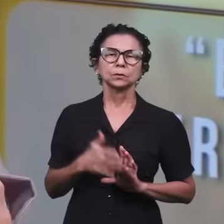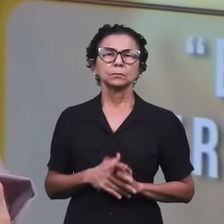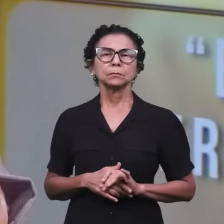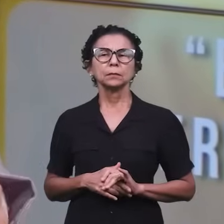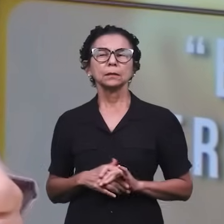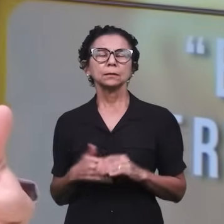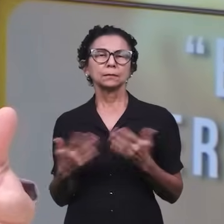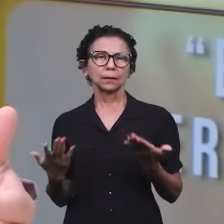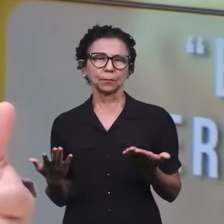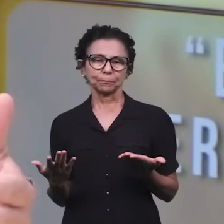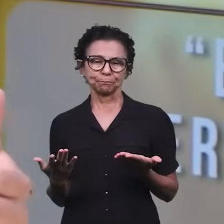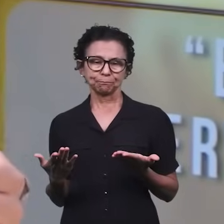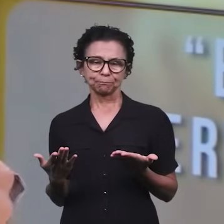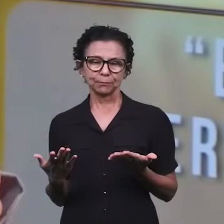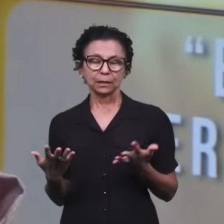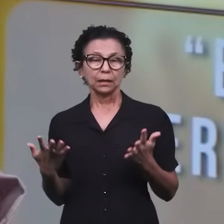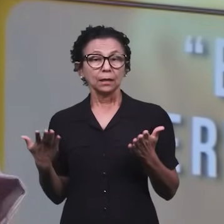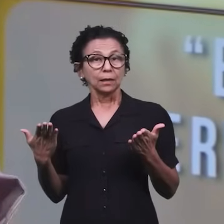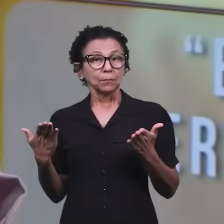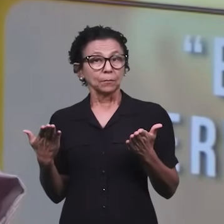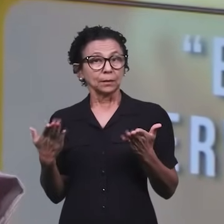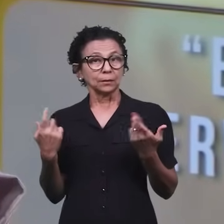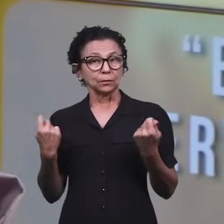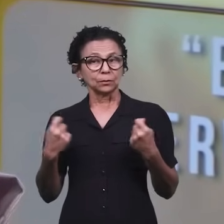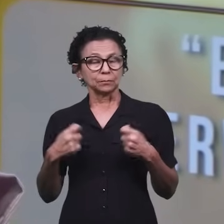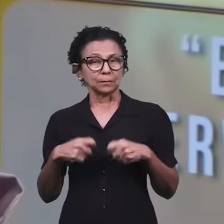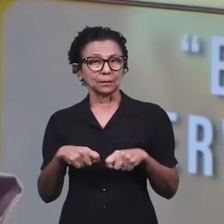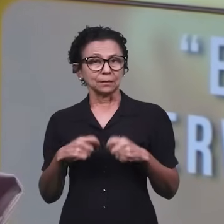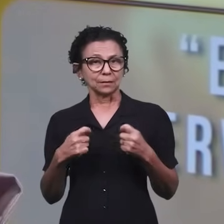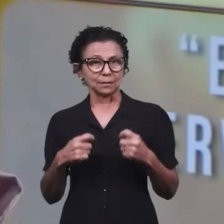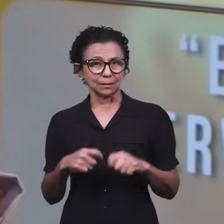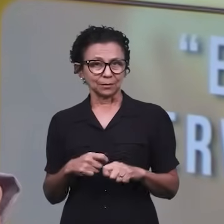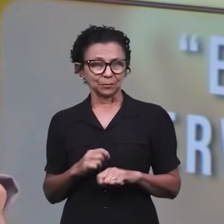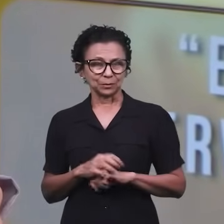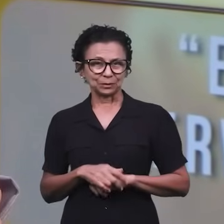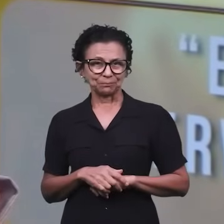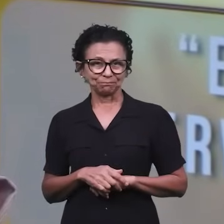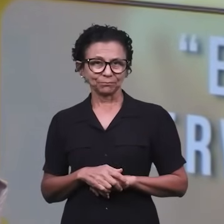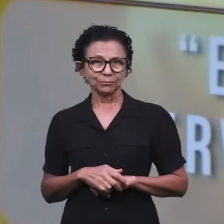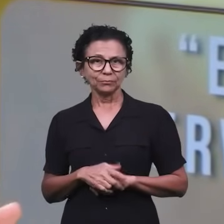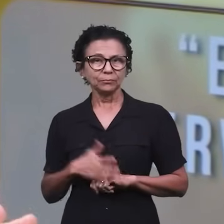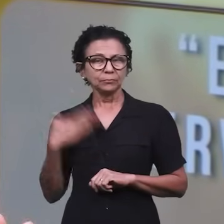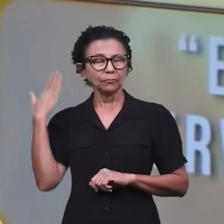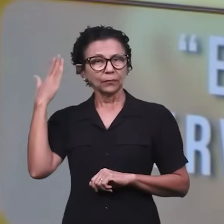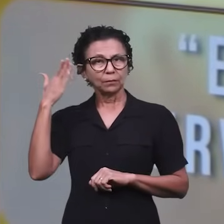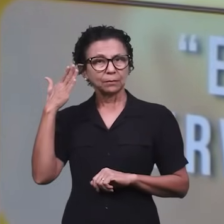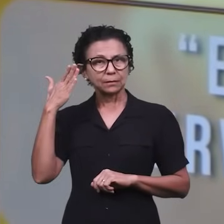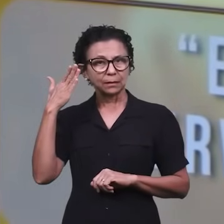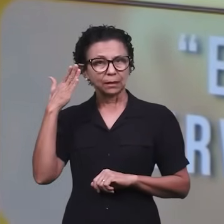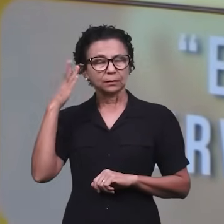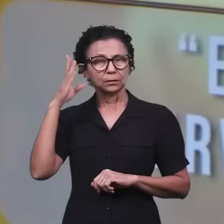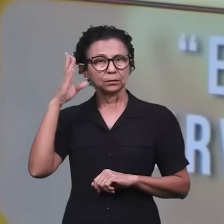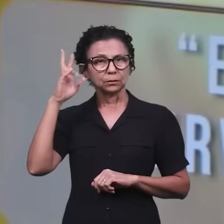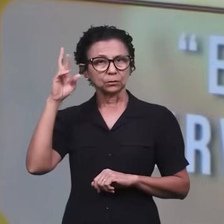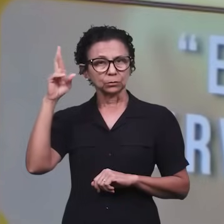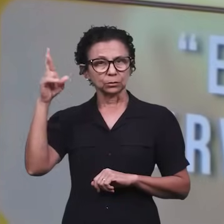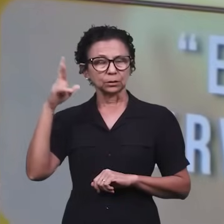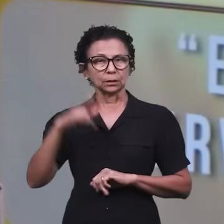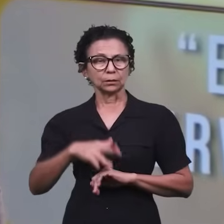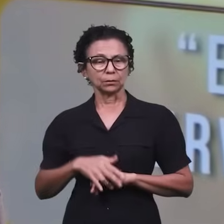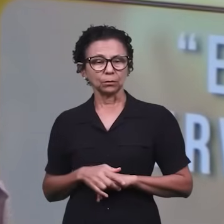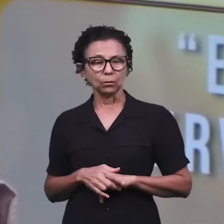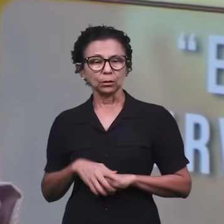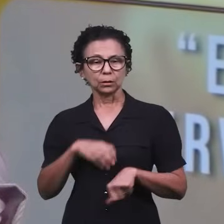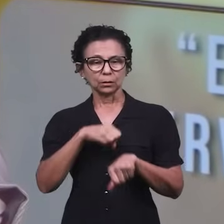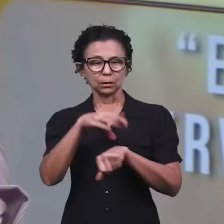mensagem, esconder dentro da nossa casa, para que essa mensagem permaneça dentro da nossa casa,